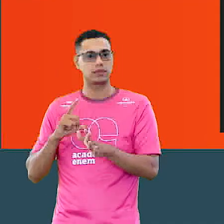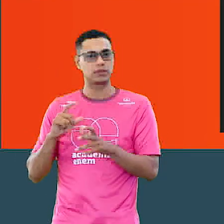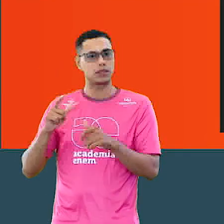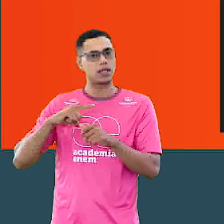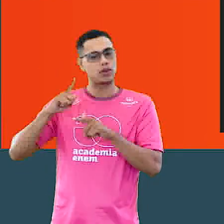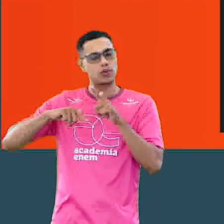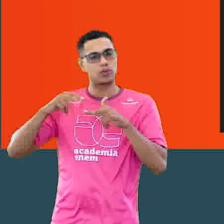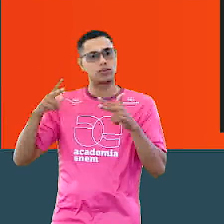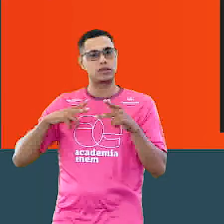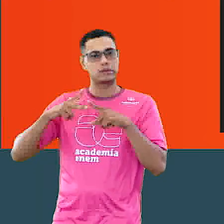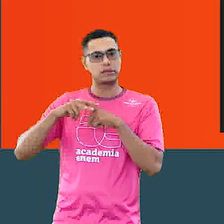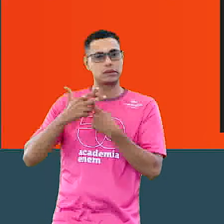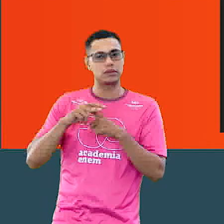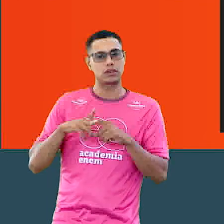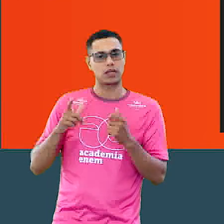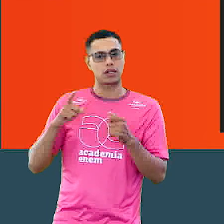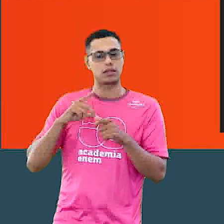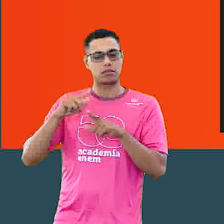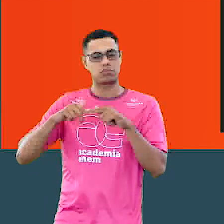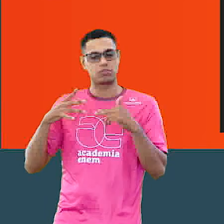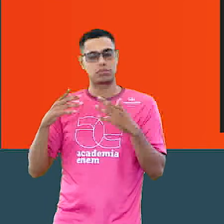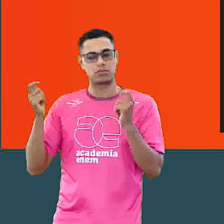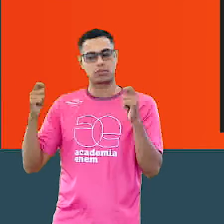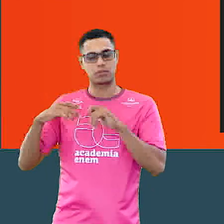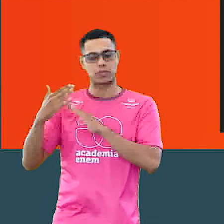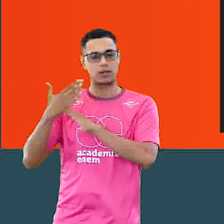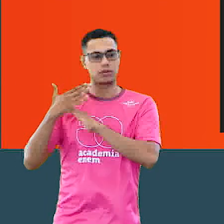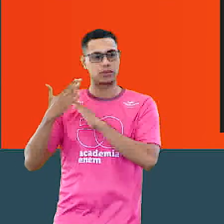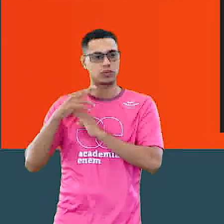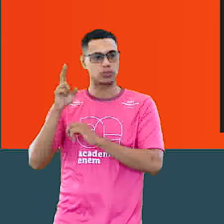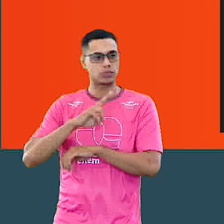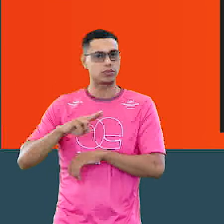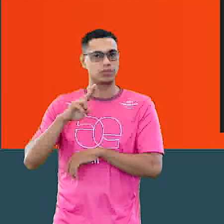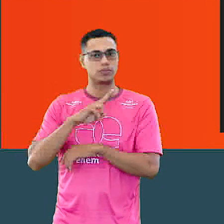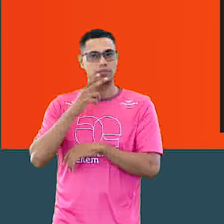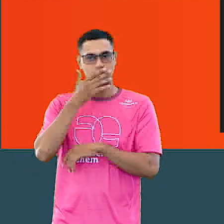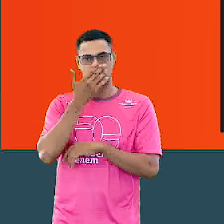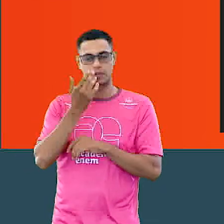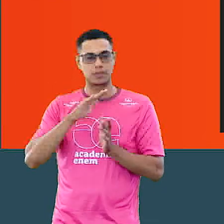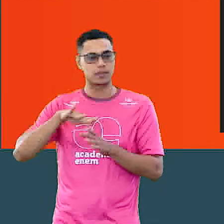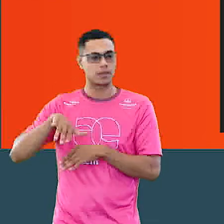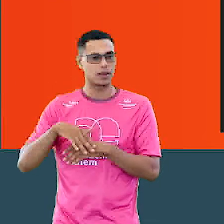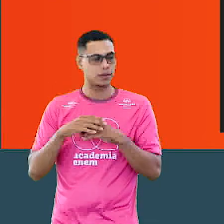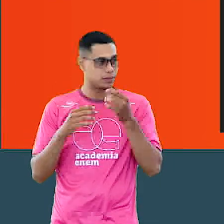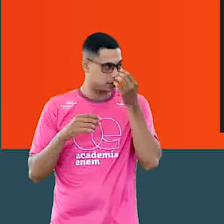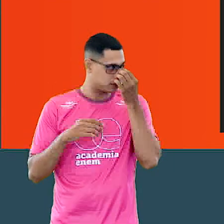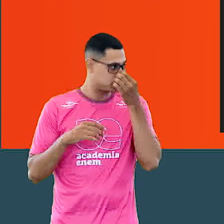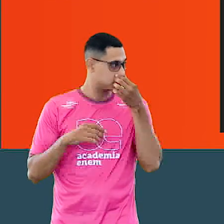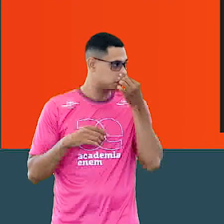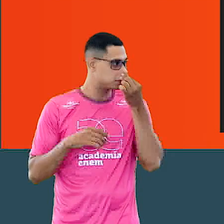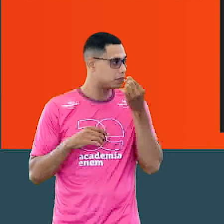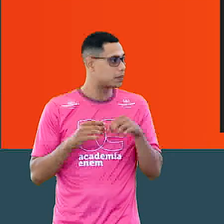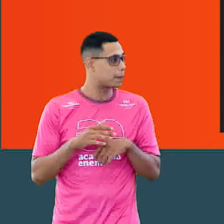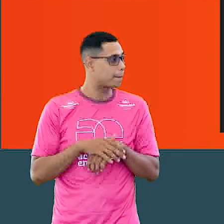estão aí na frente de vocês, tá? Pronto, vamos voltar? Como é que eu volto, Juninho?